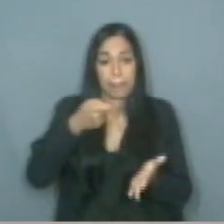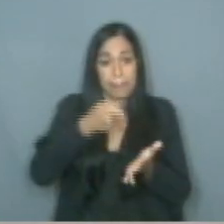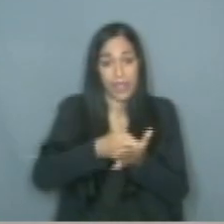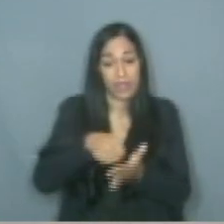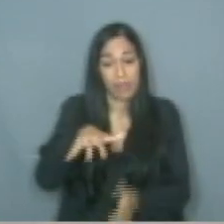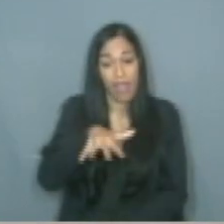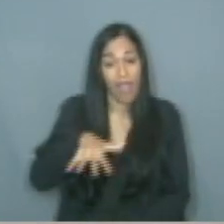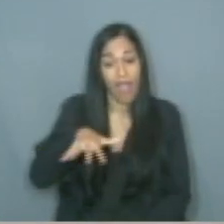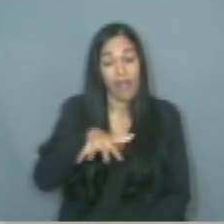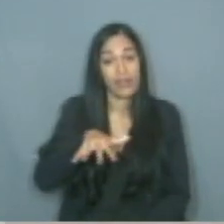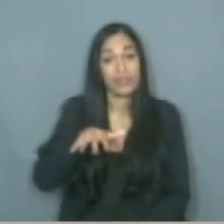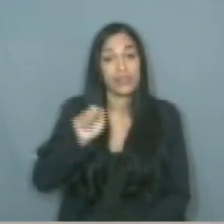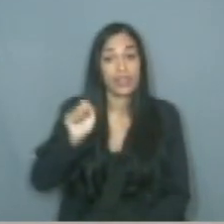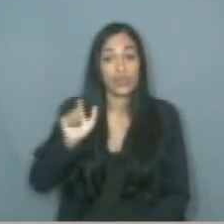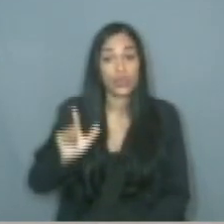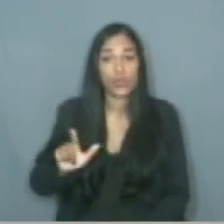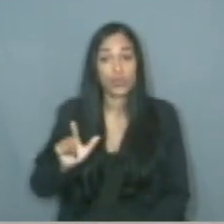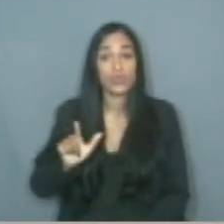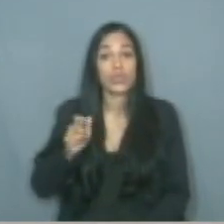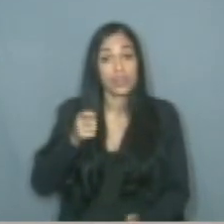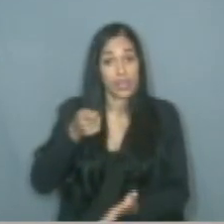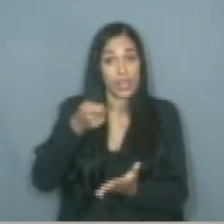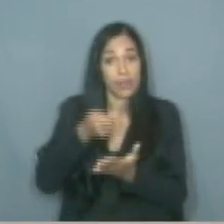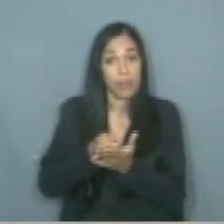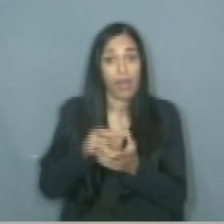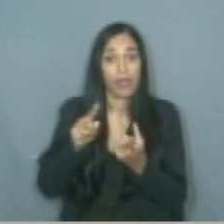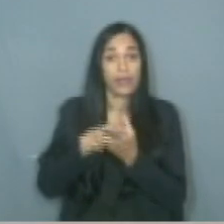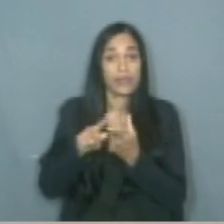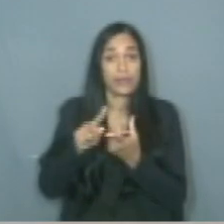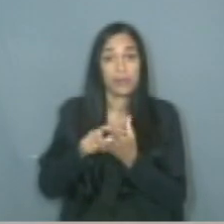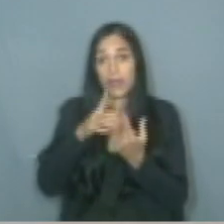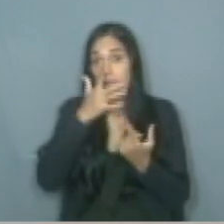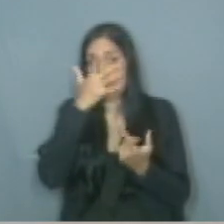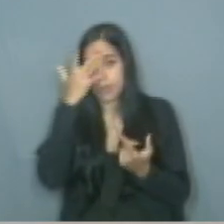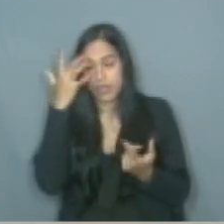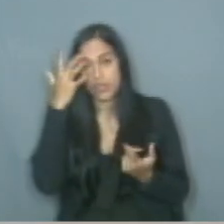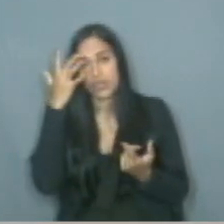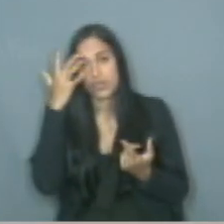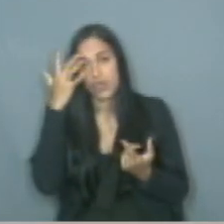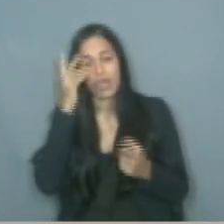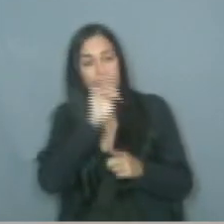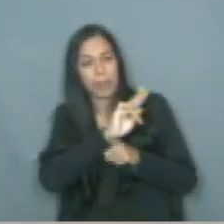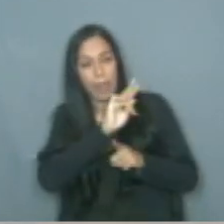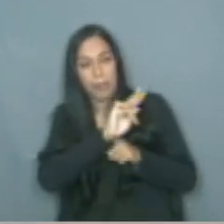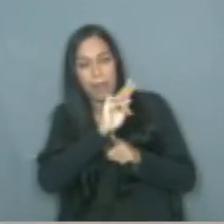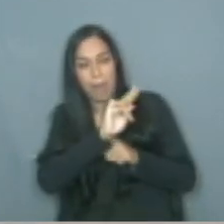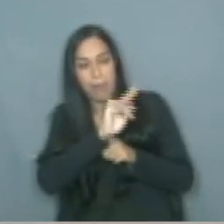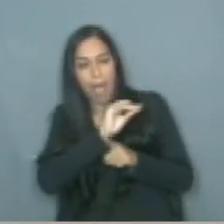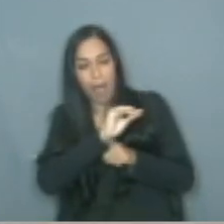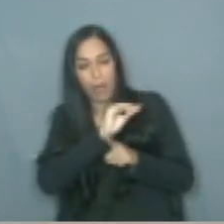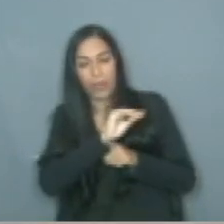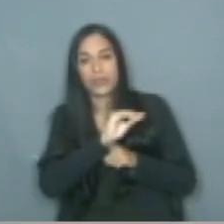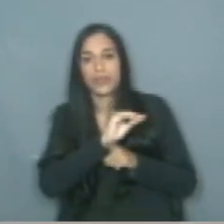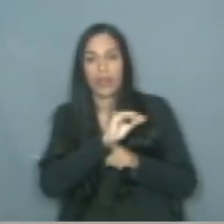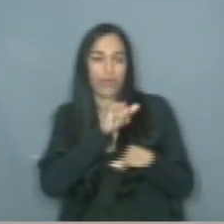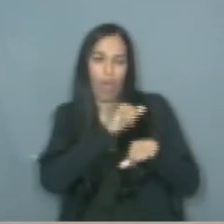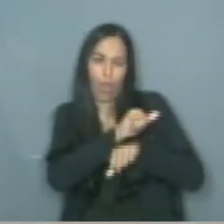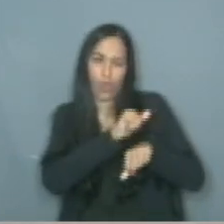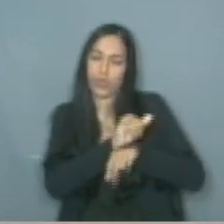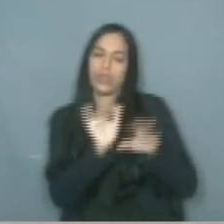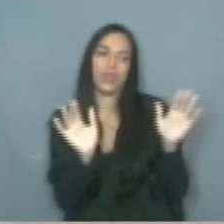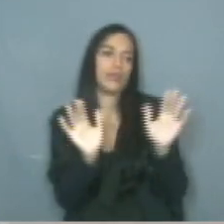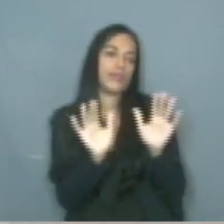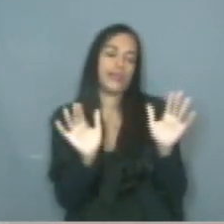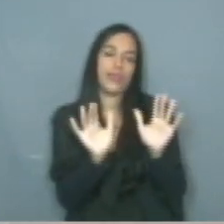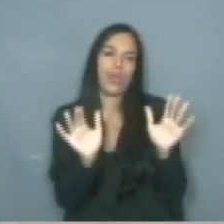Azul, o camarada tem que dar o dinheiro para o flanelinha também. Eu não estou aqui generalizando e nem acusando,